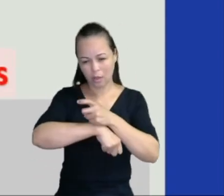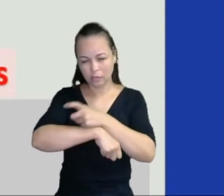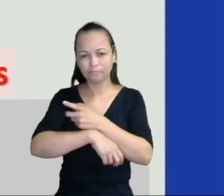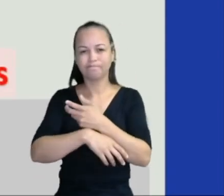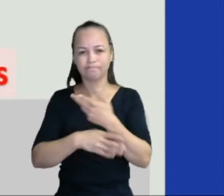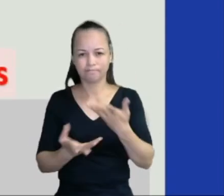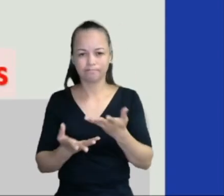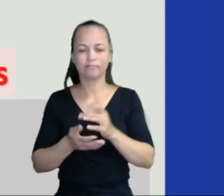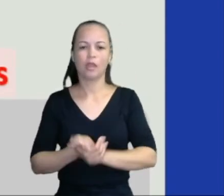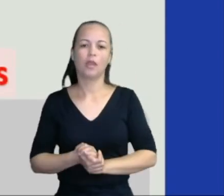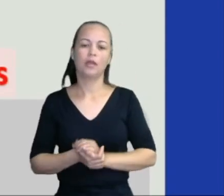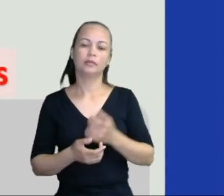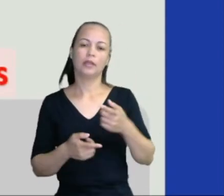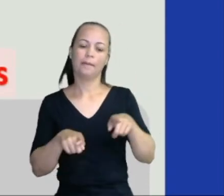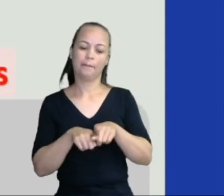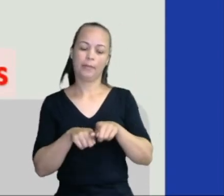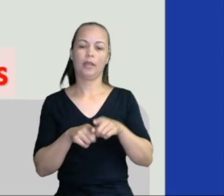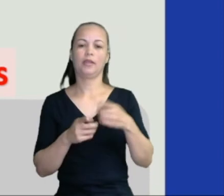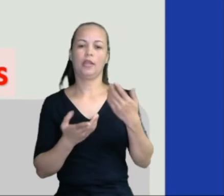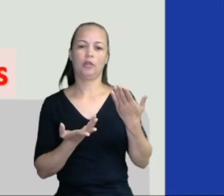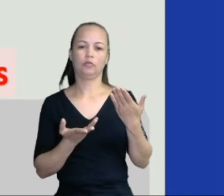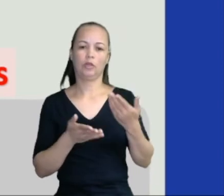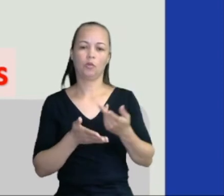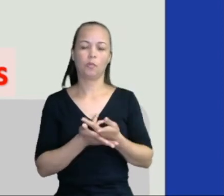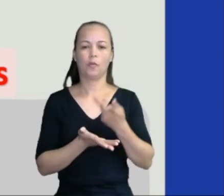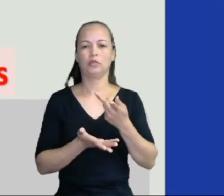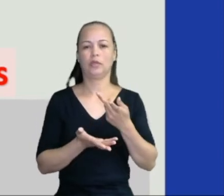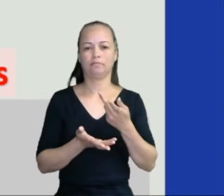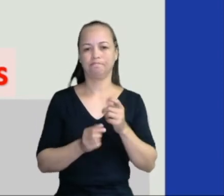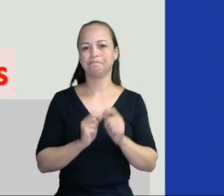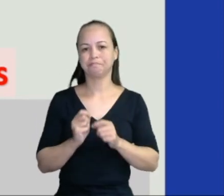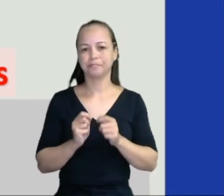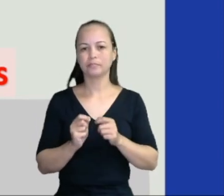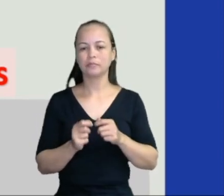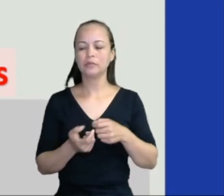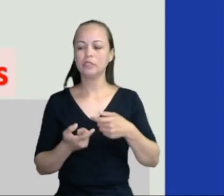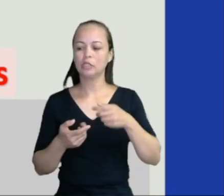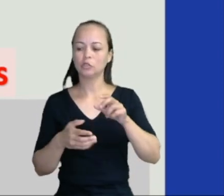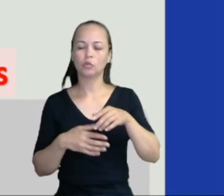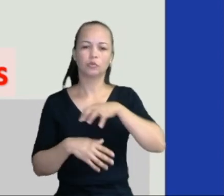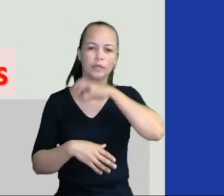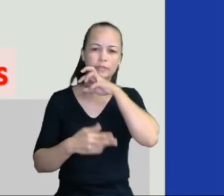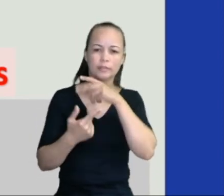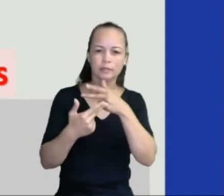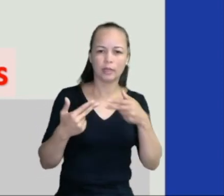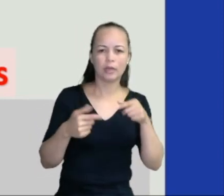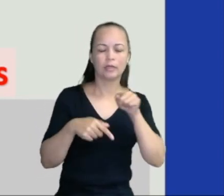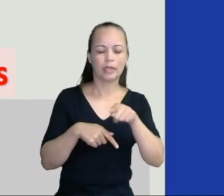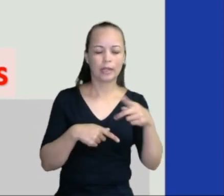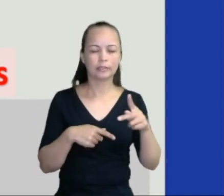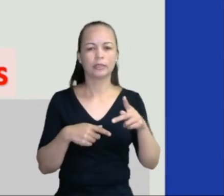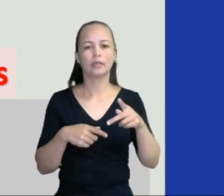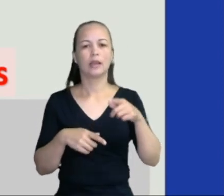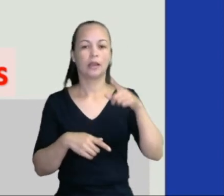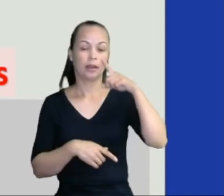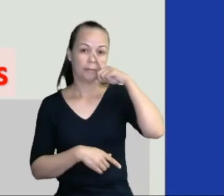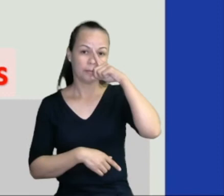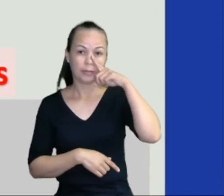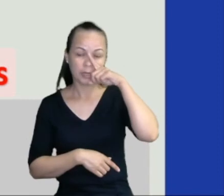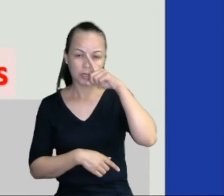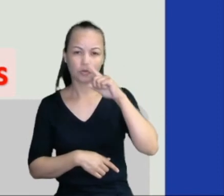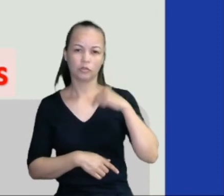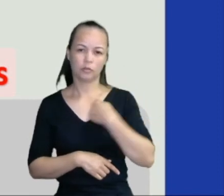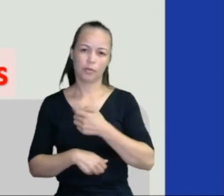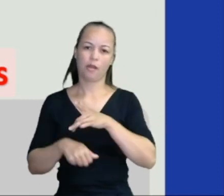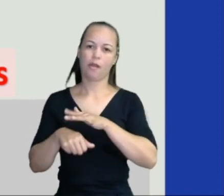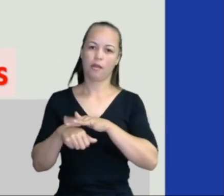pragas, né? Que também é outra coisa que pode surgir. E todos esses animaizinhos, essas pragas, trazem prejuízos para a nossa saúde.